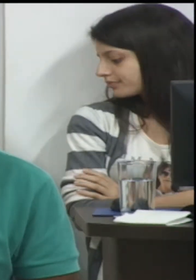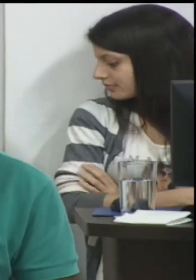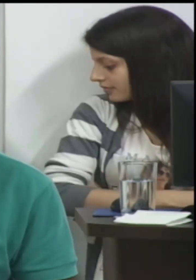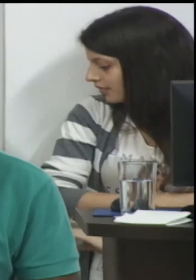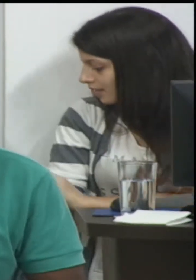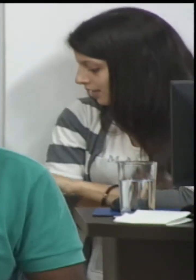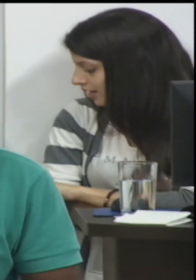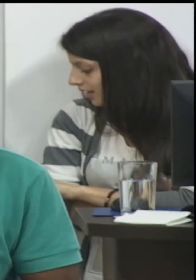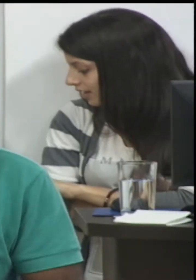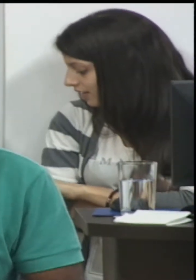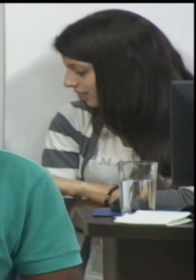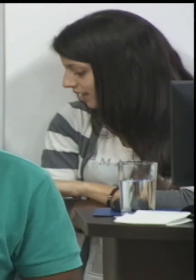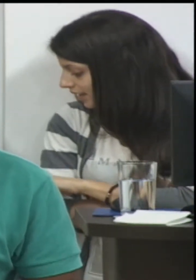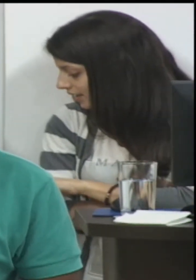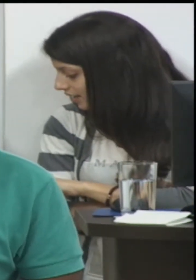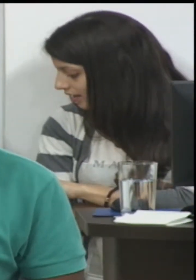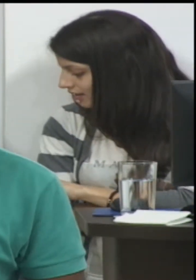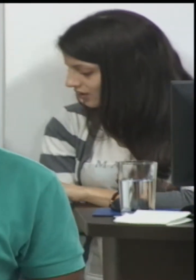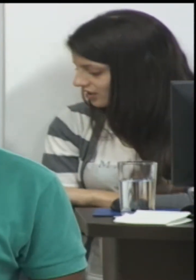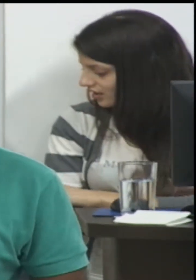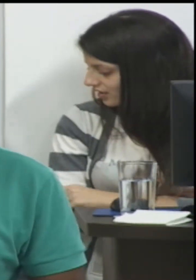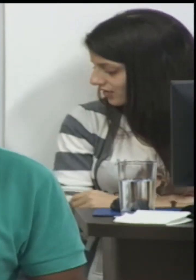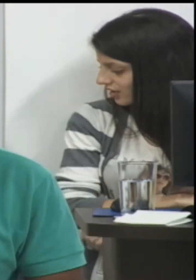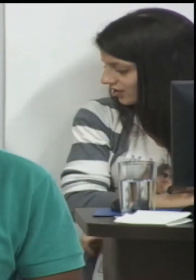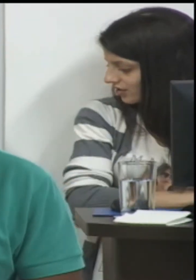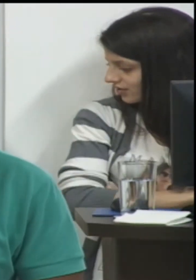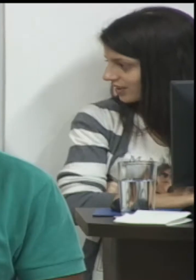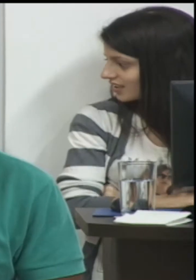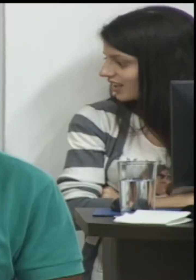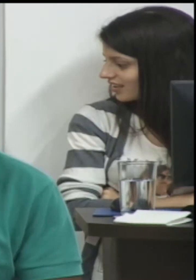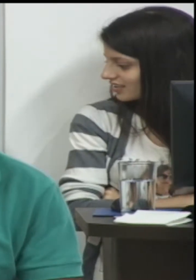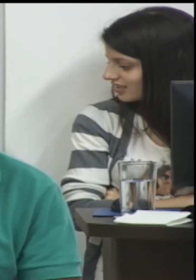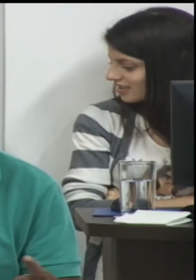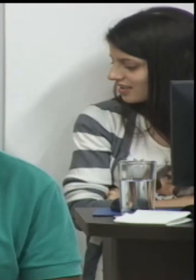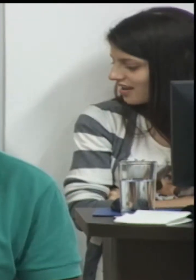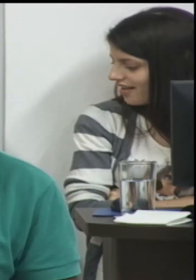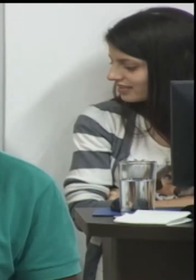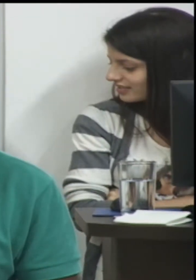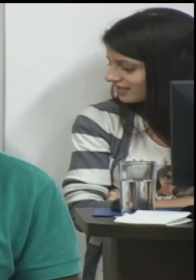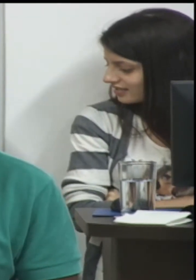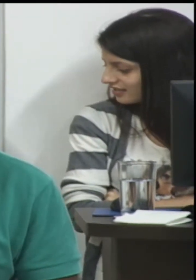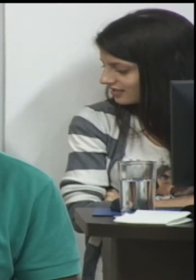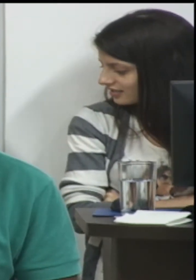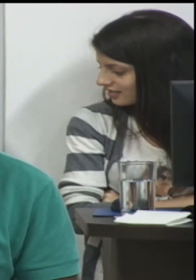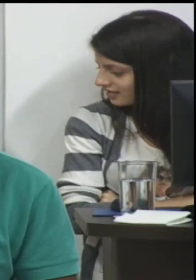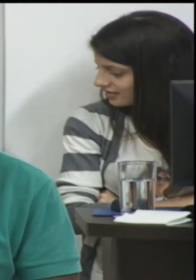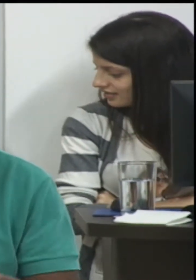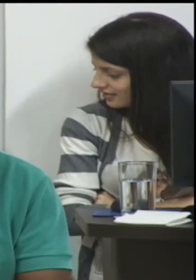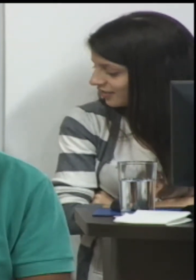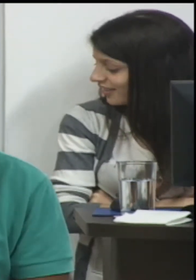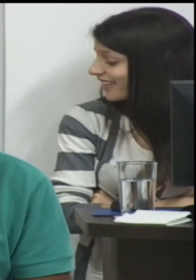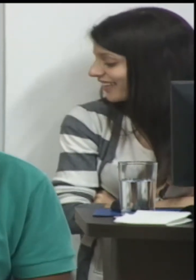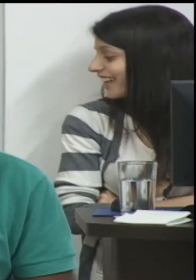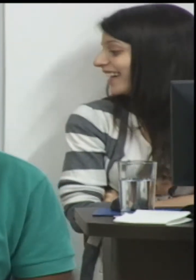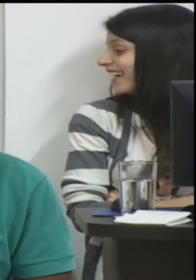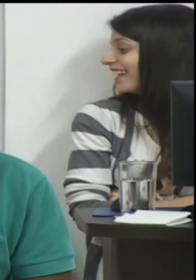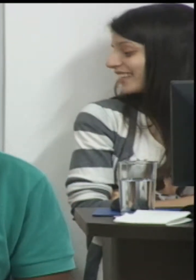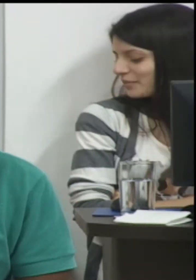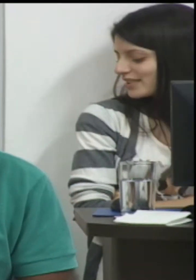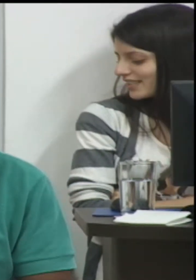está nessa fila já faz muito tempo, 10 anos, 2 anos, 5 anos, muito tempo, aguardando uma oportunidade de ter